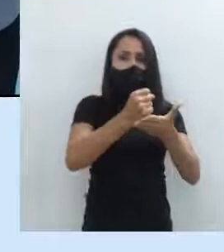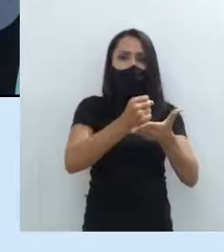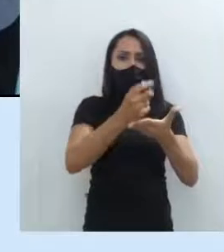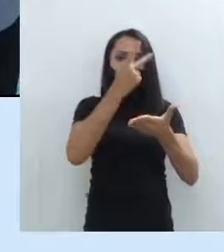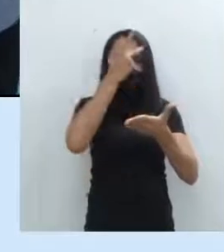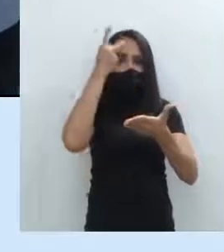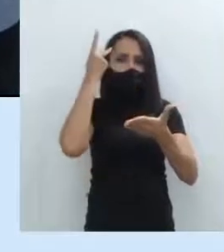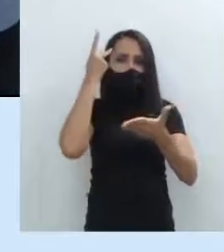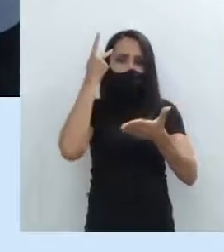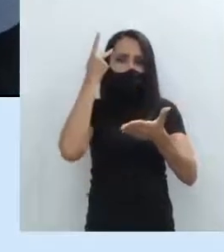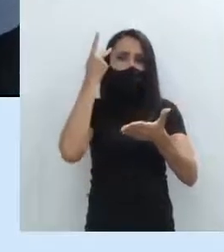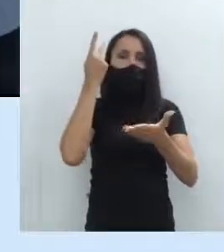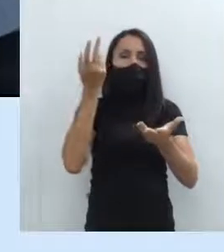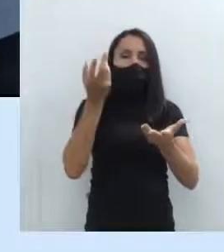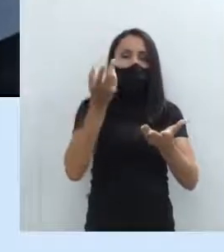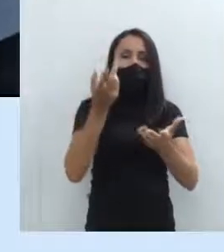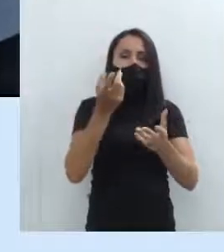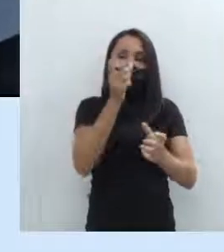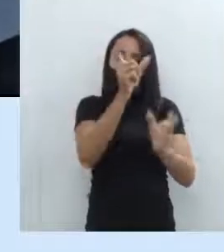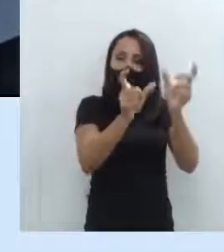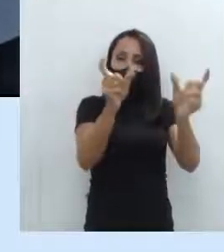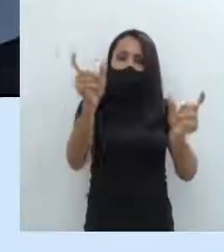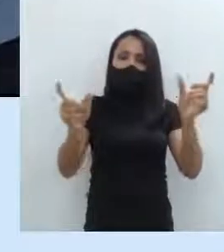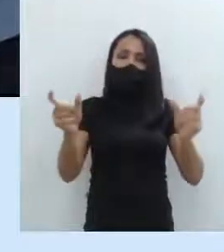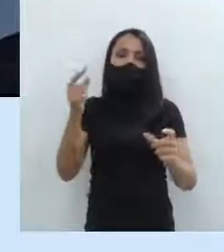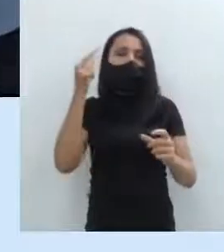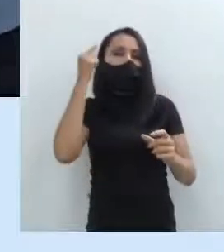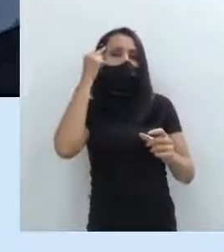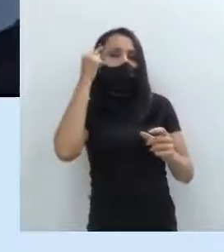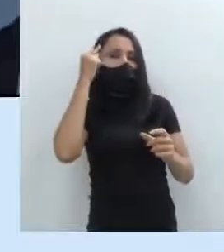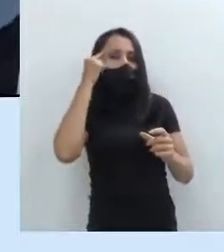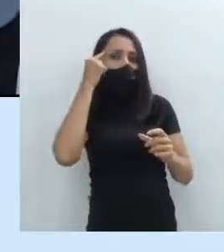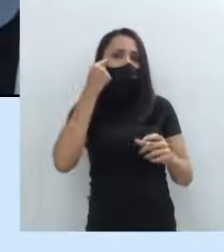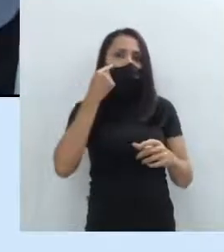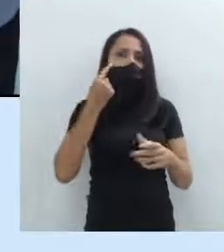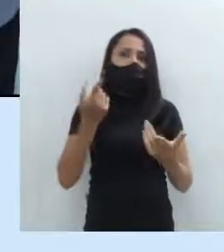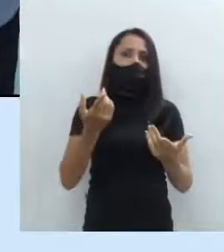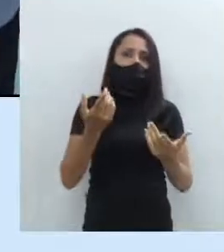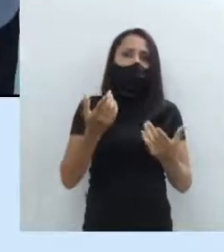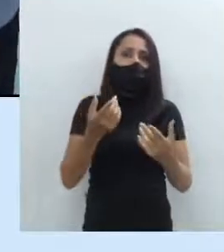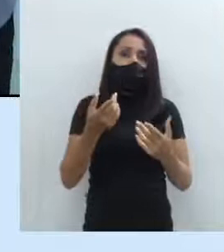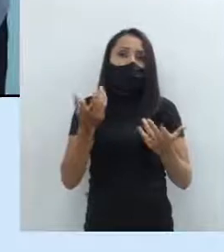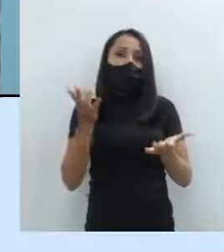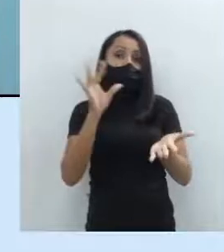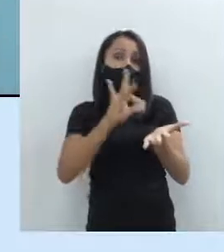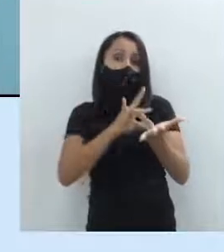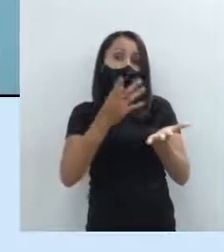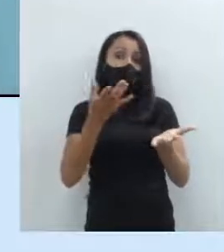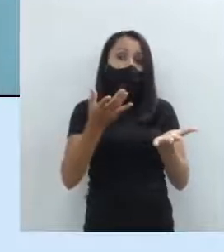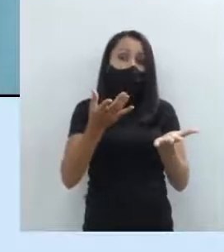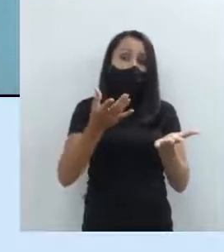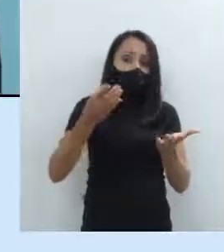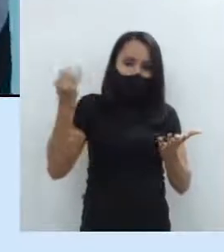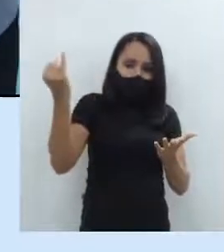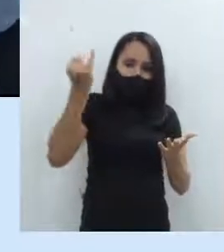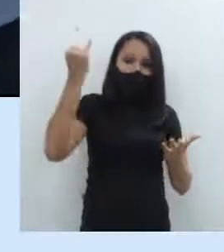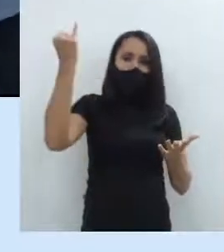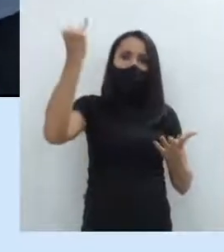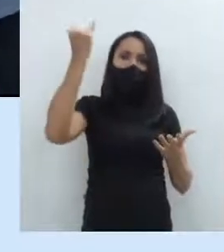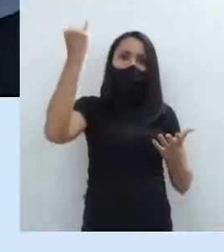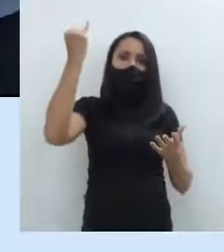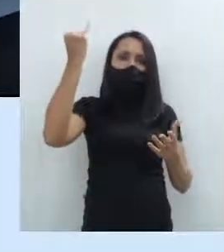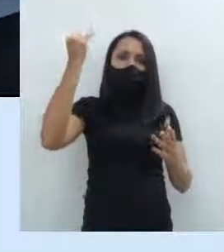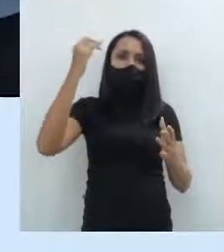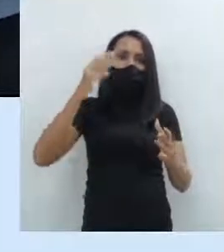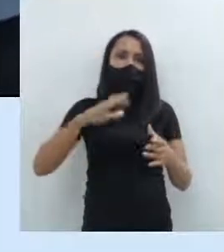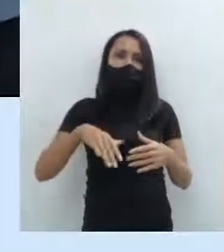estão ao seu redor, um ser humano que pensa naquilo que realmente é importante para o outro, um homem que